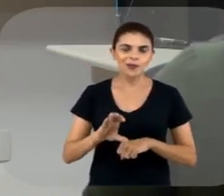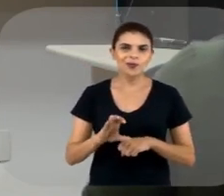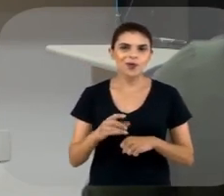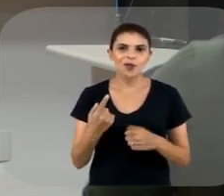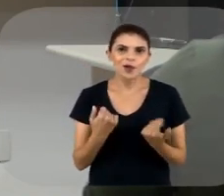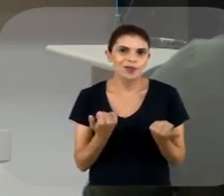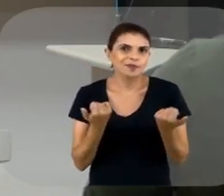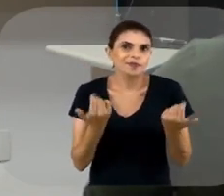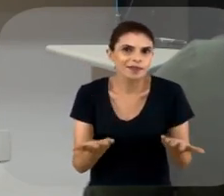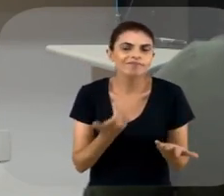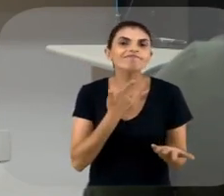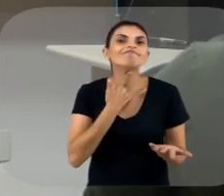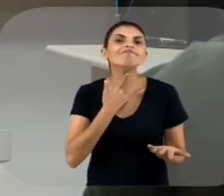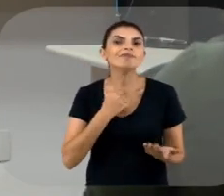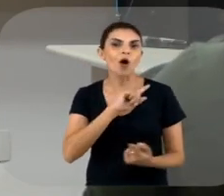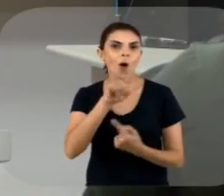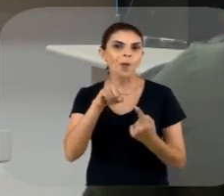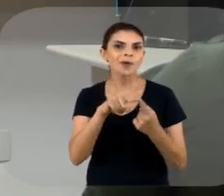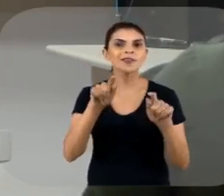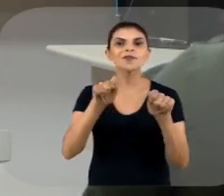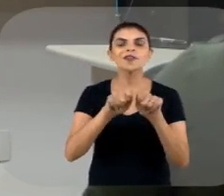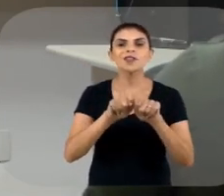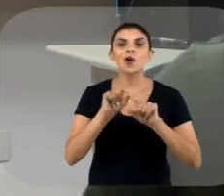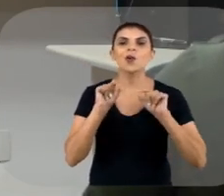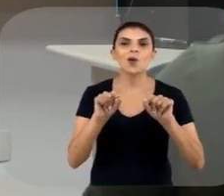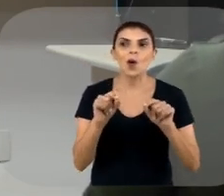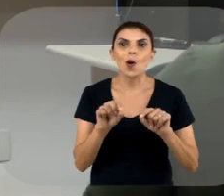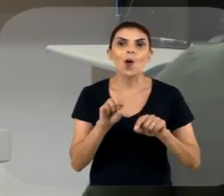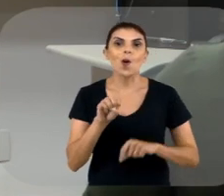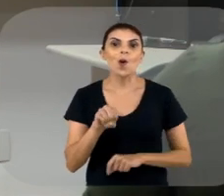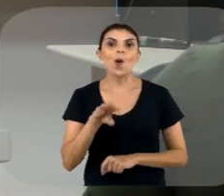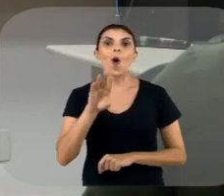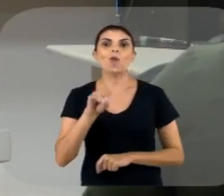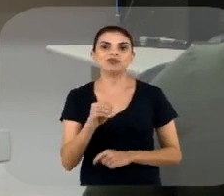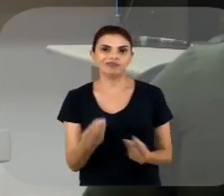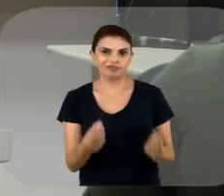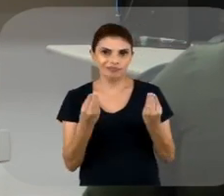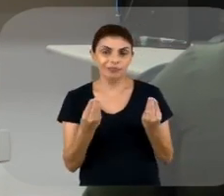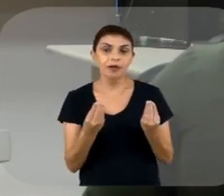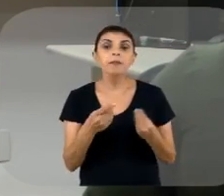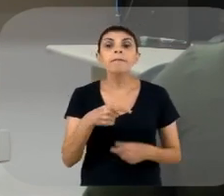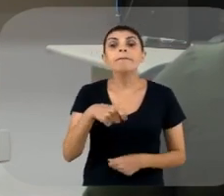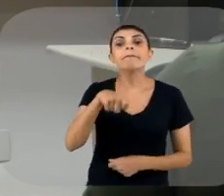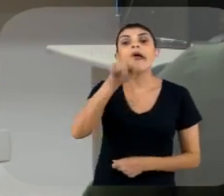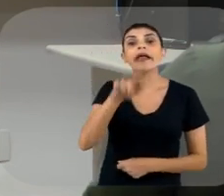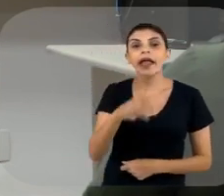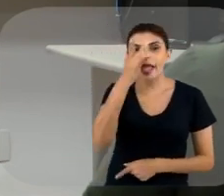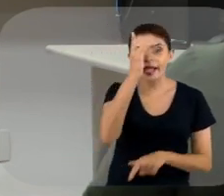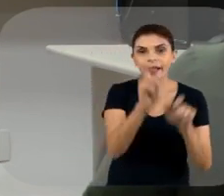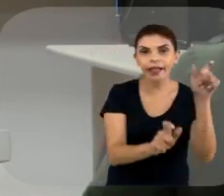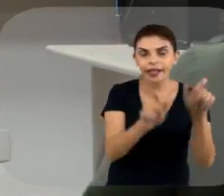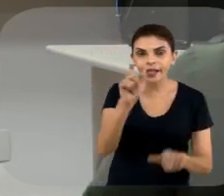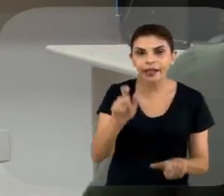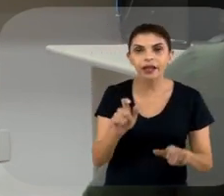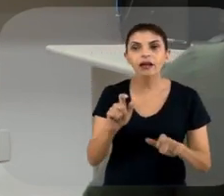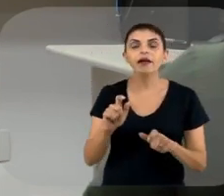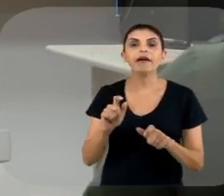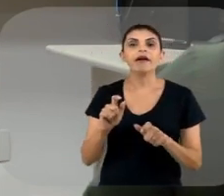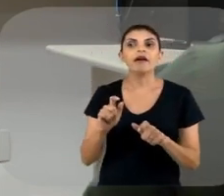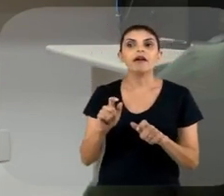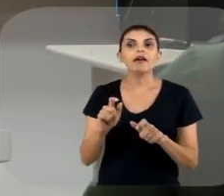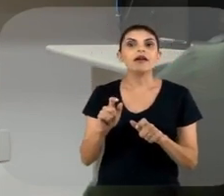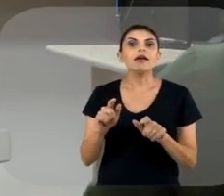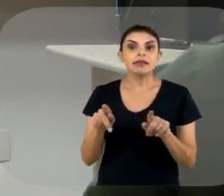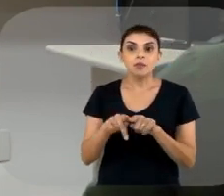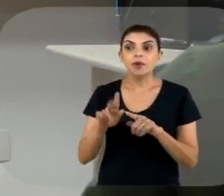gente pretende fazer, né, o como, para quem é super importante, o quanto,